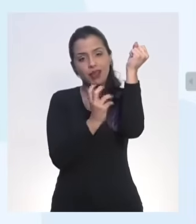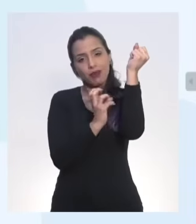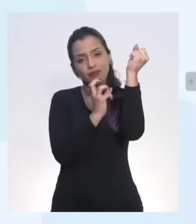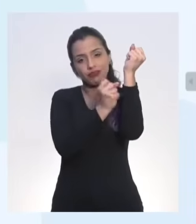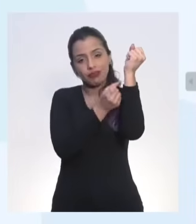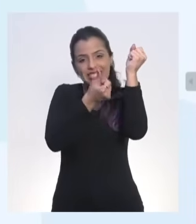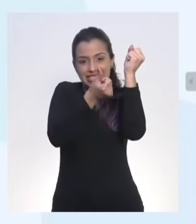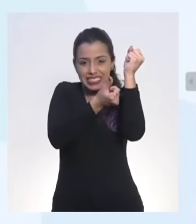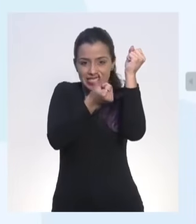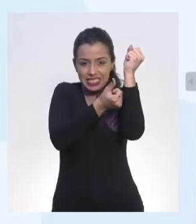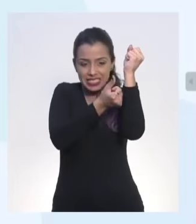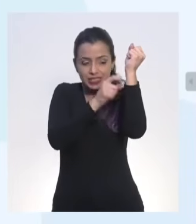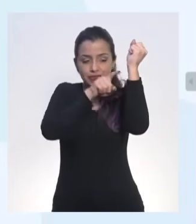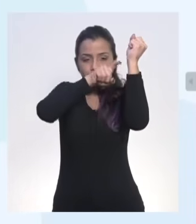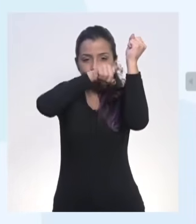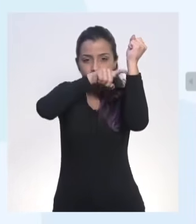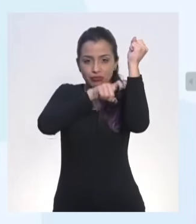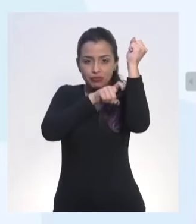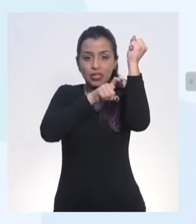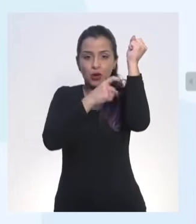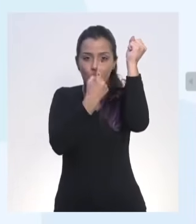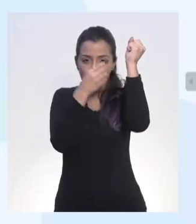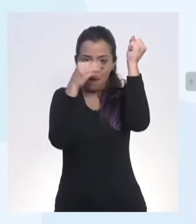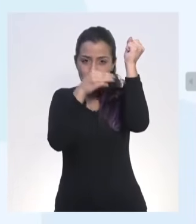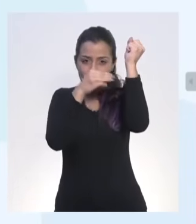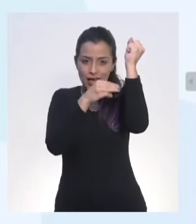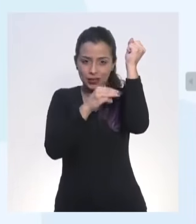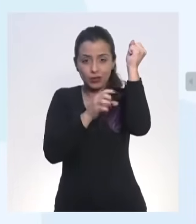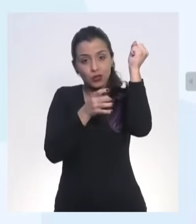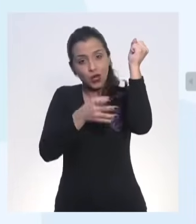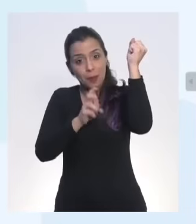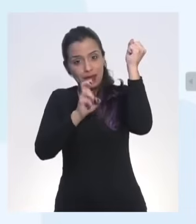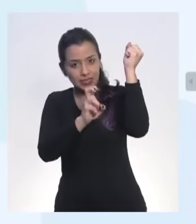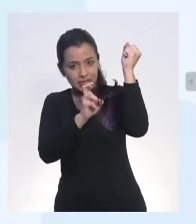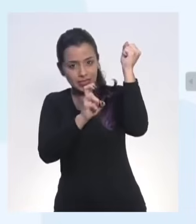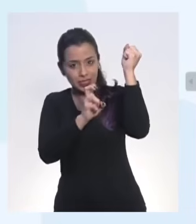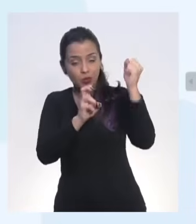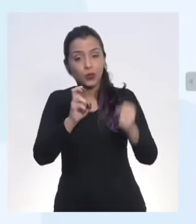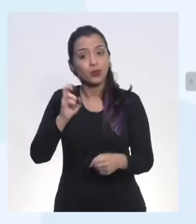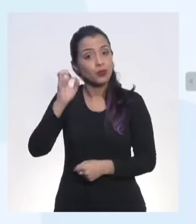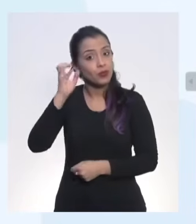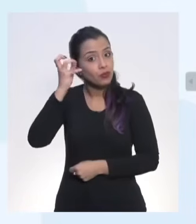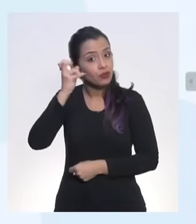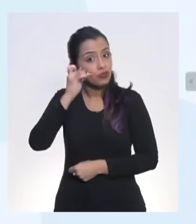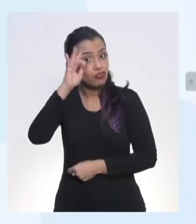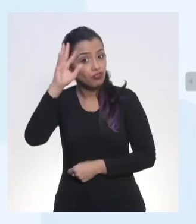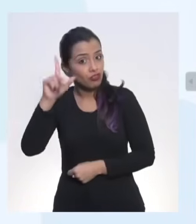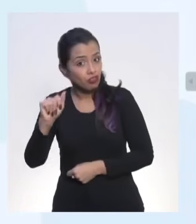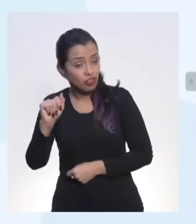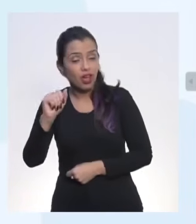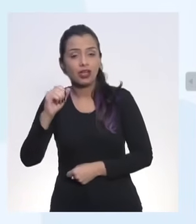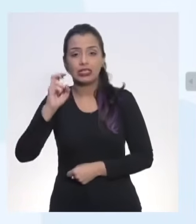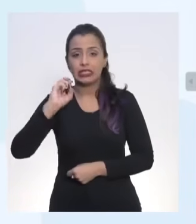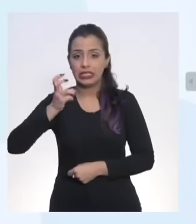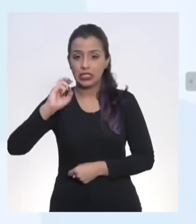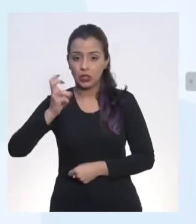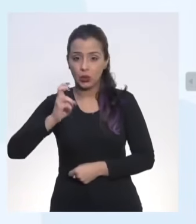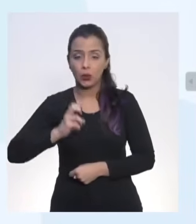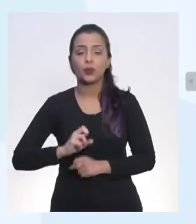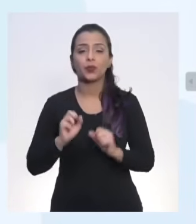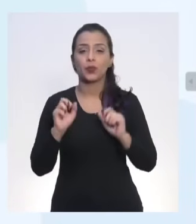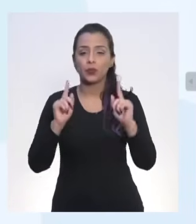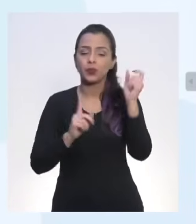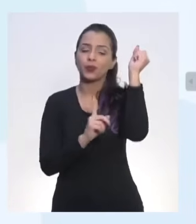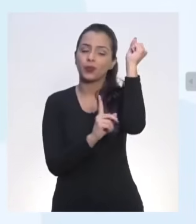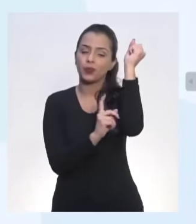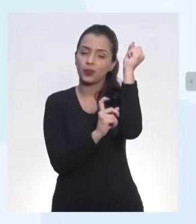ela encerra em 5 metros. Certo, tá na metade do caminho. Isso, em 5 dias. Subiu mais, então para o 6º dia, ela